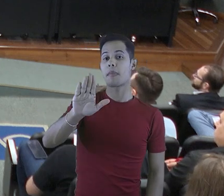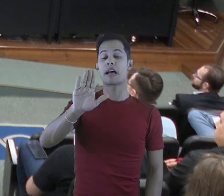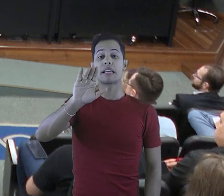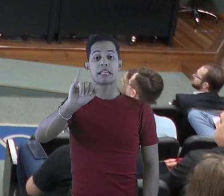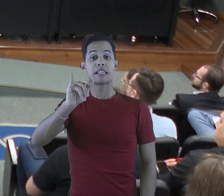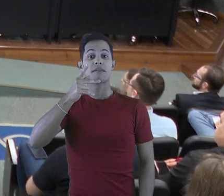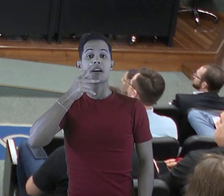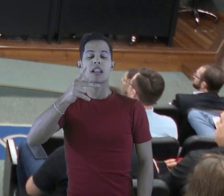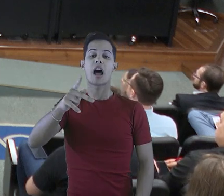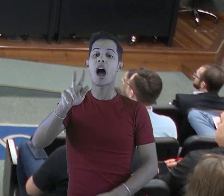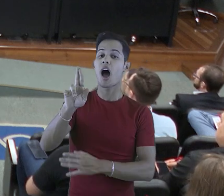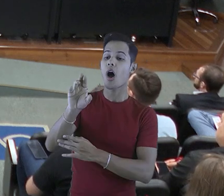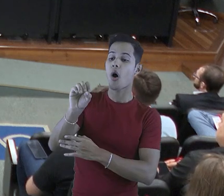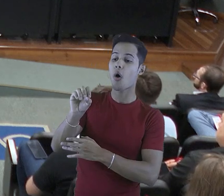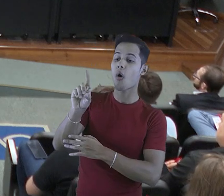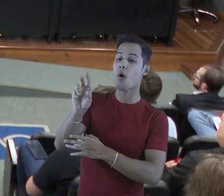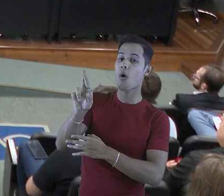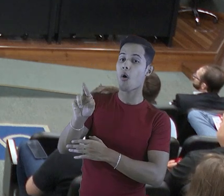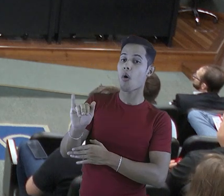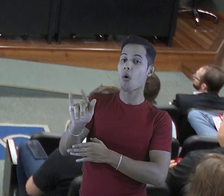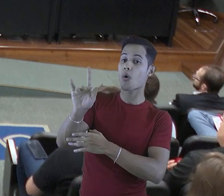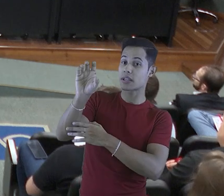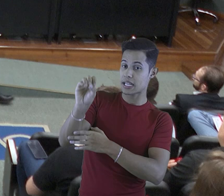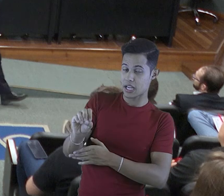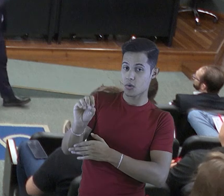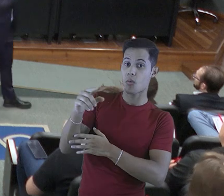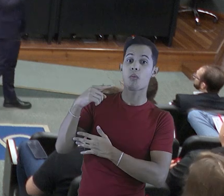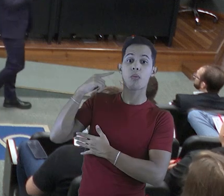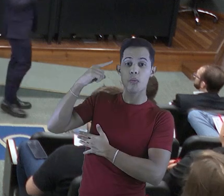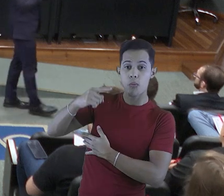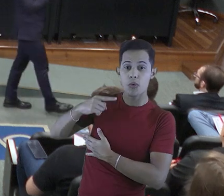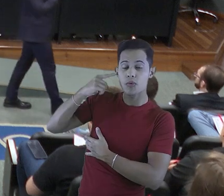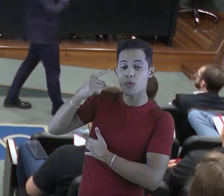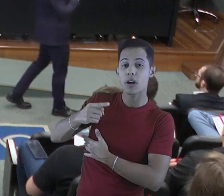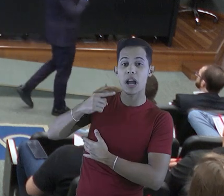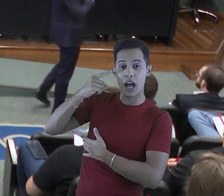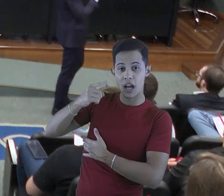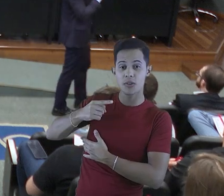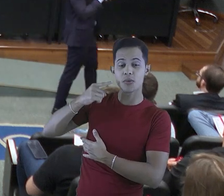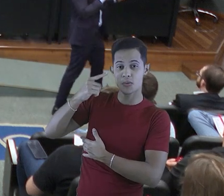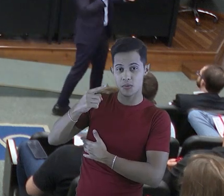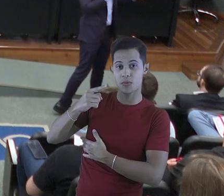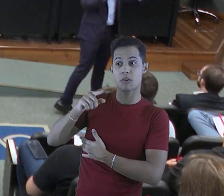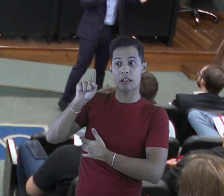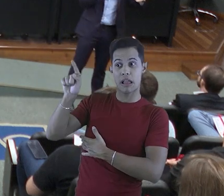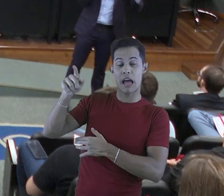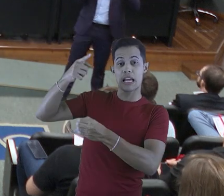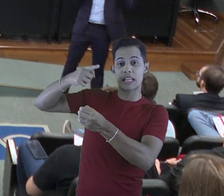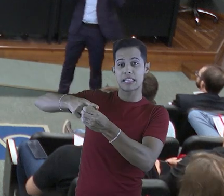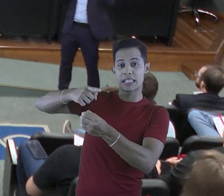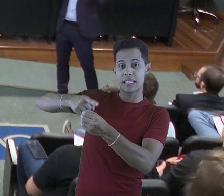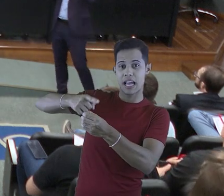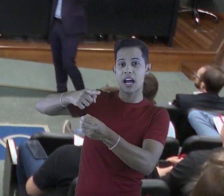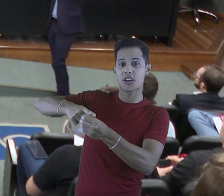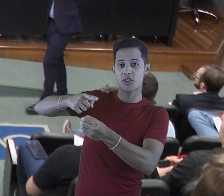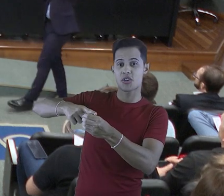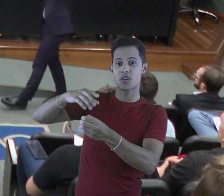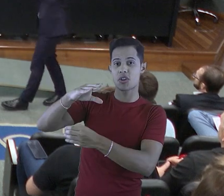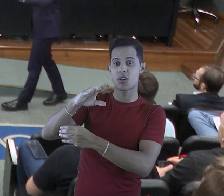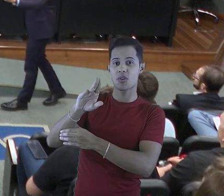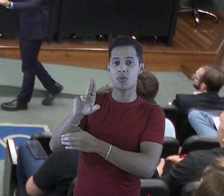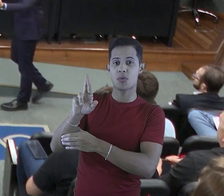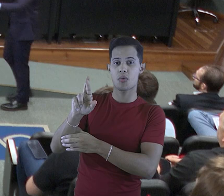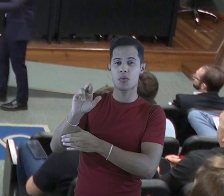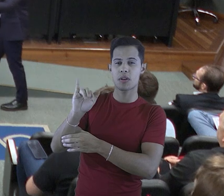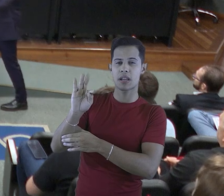é o Rodrigo, advogado de Curitiba. Bom, vamos ver no OB, tem vários. Advogado de Curitiba, com